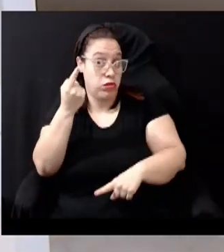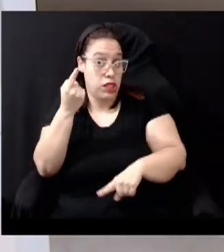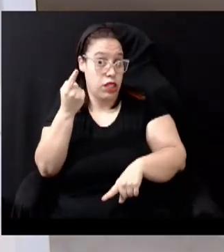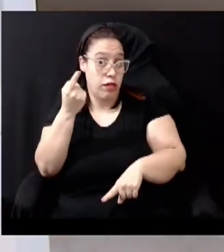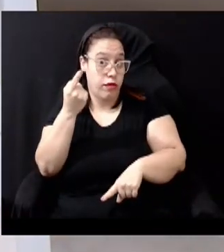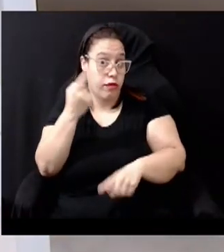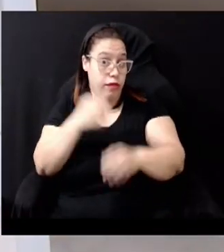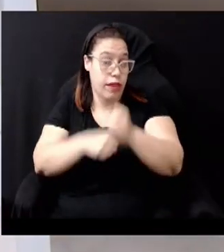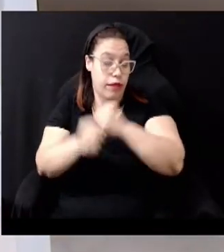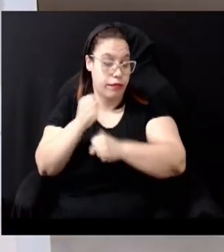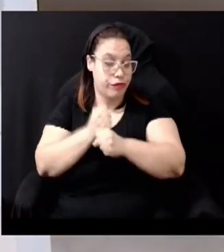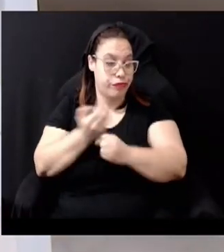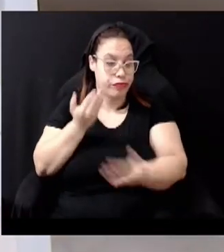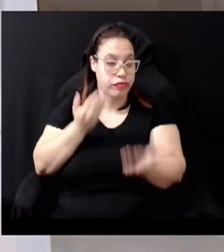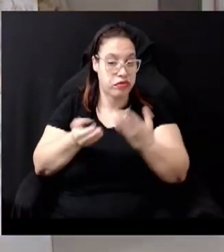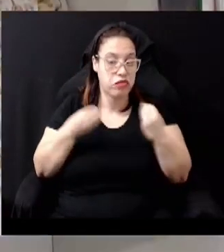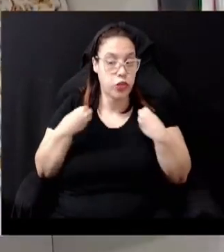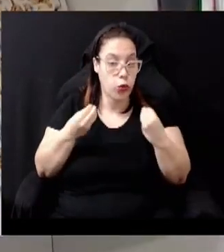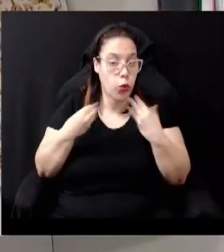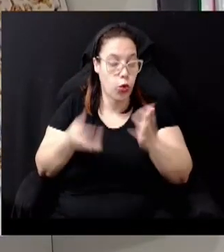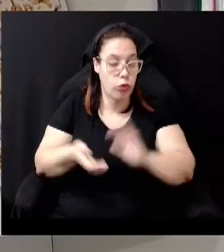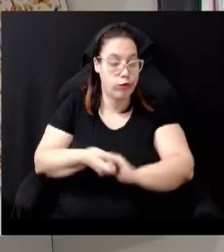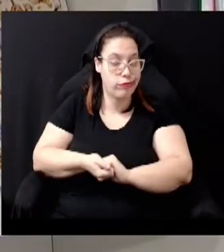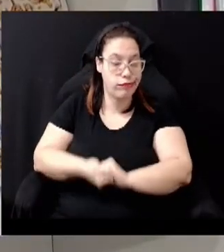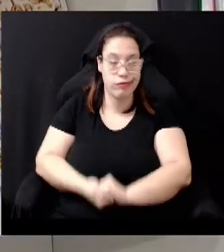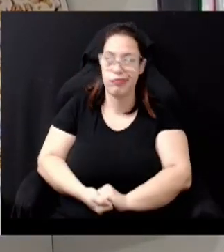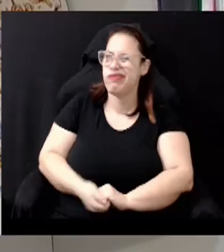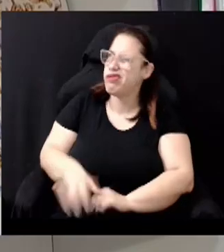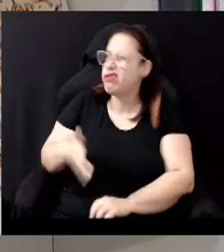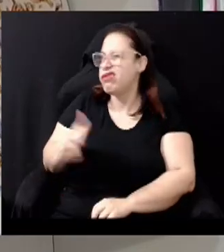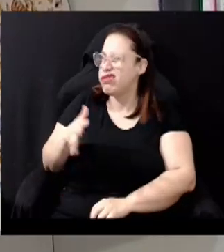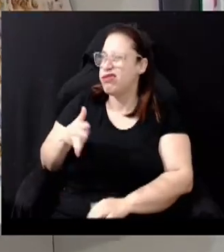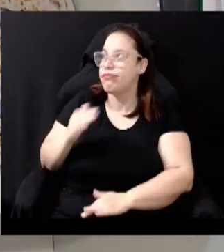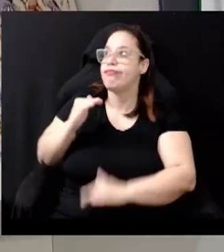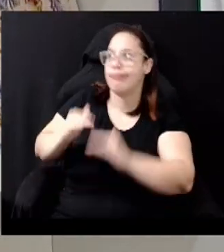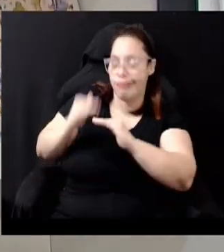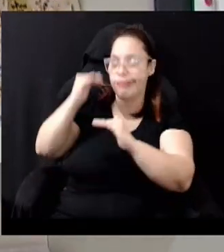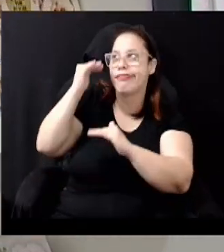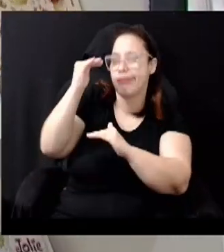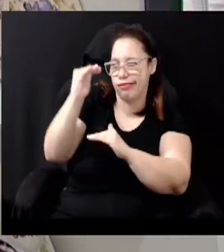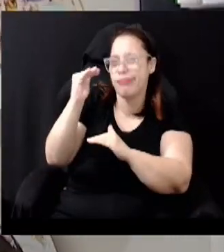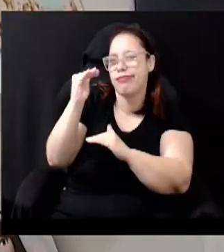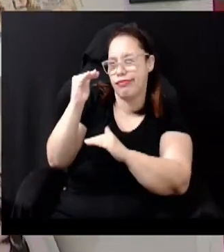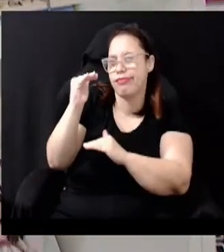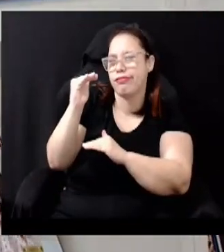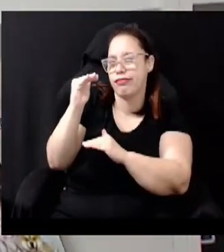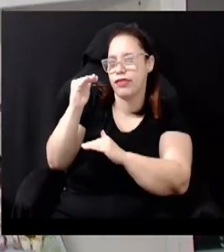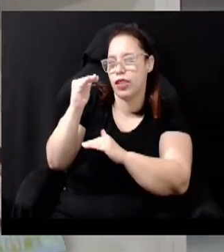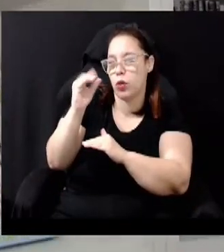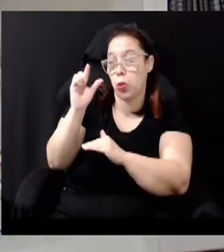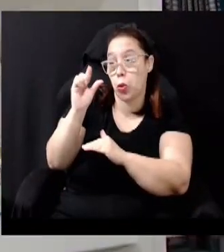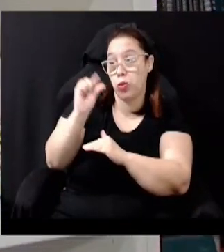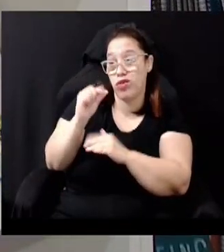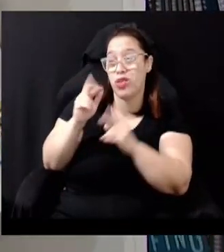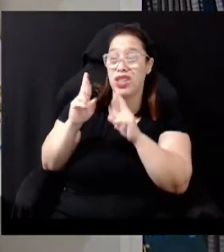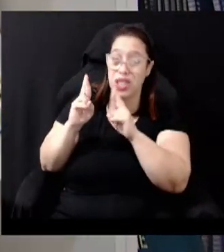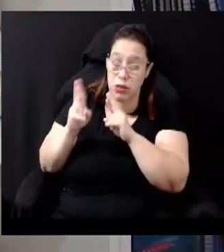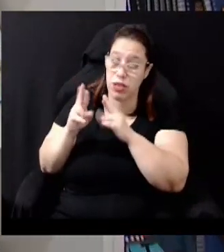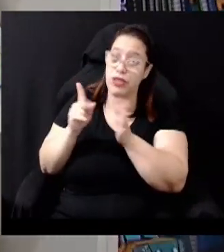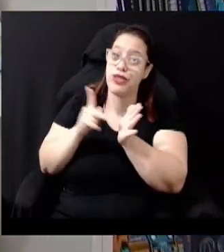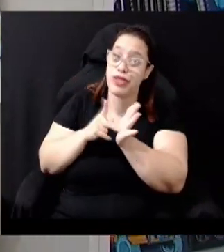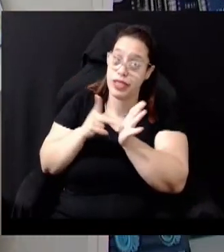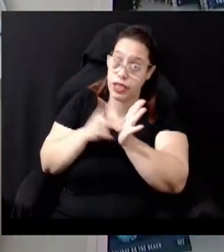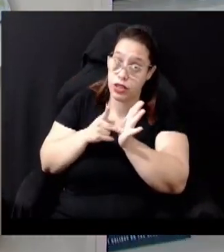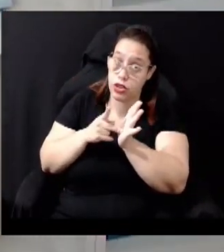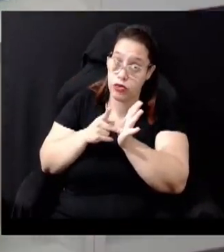com o ano passado? Como que está indo, Raíssa? A gente teve um aumento um pouco menor do que a gente esperava, né, na verdade. Mas eu acho que está